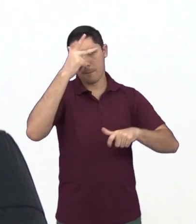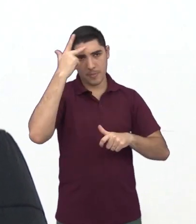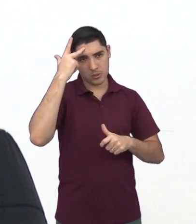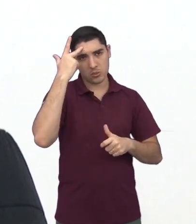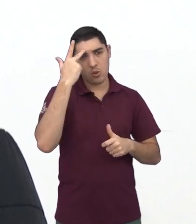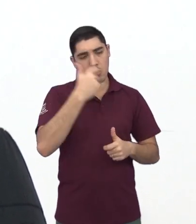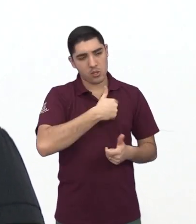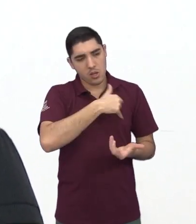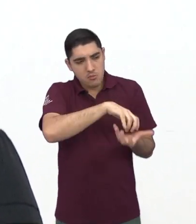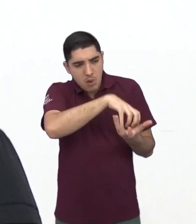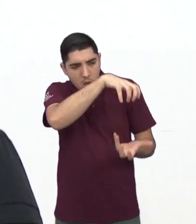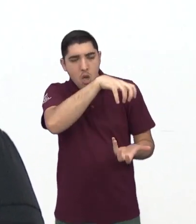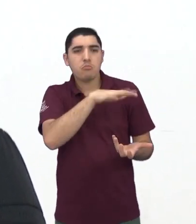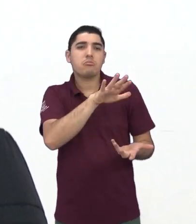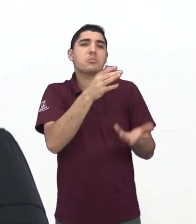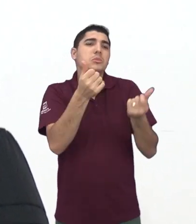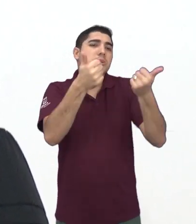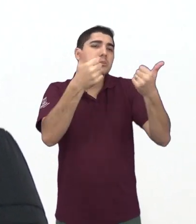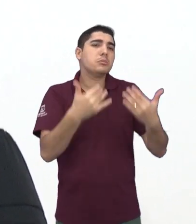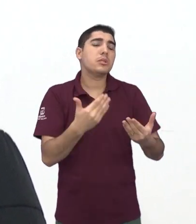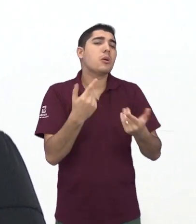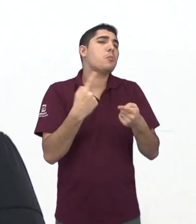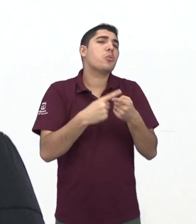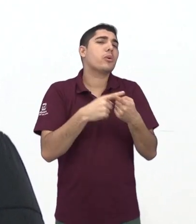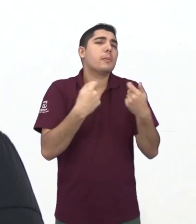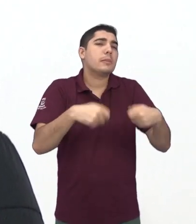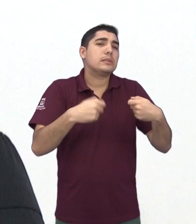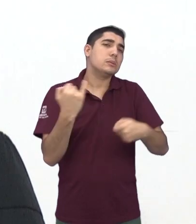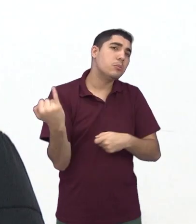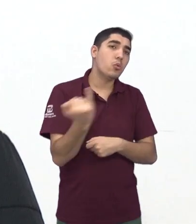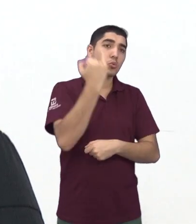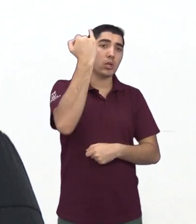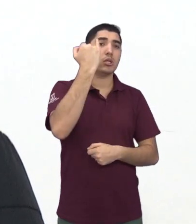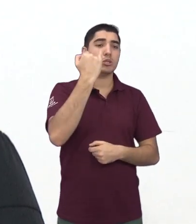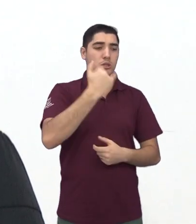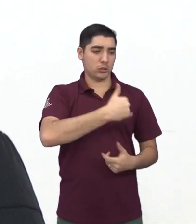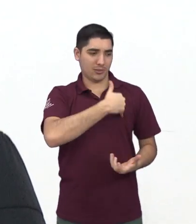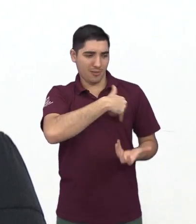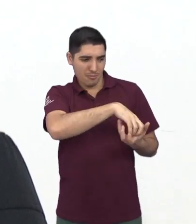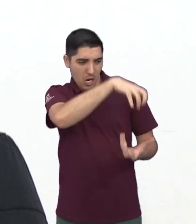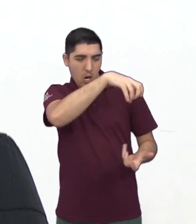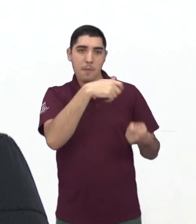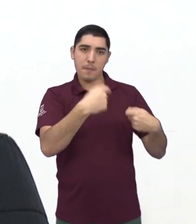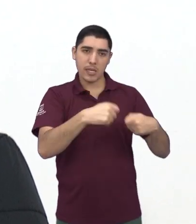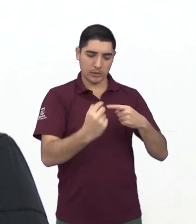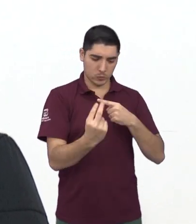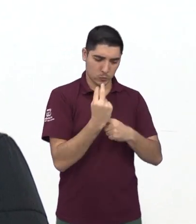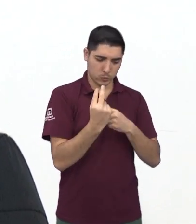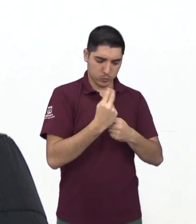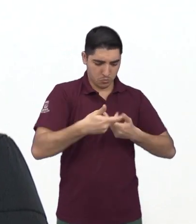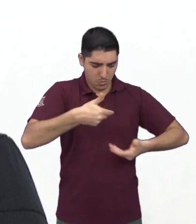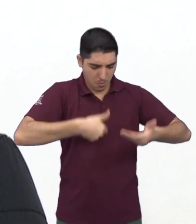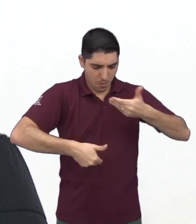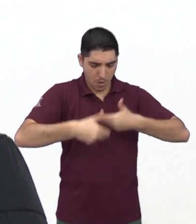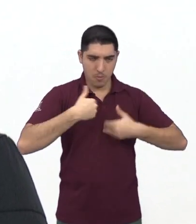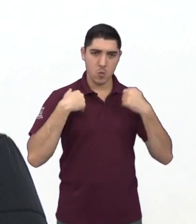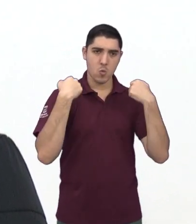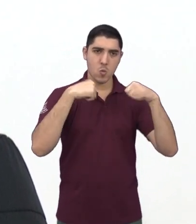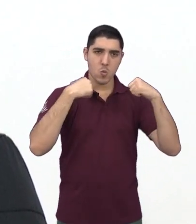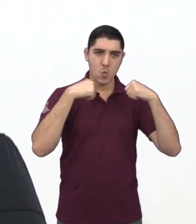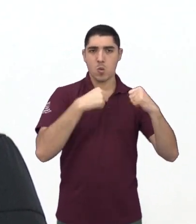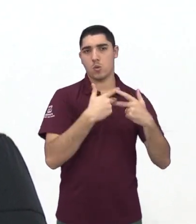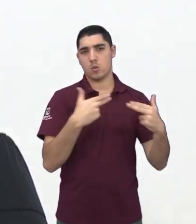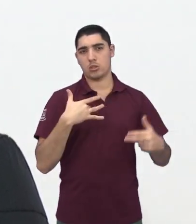dessa população idosa. Conta pra gente um pouquinho da importância, dos idosos terem esse preparo físico, de cuidarem